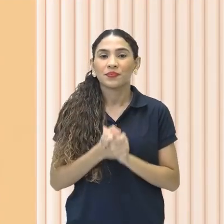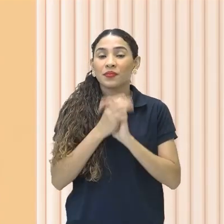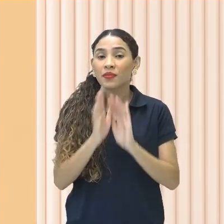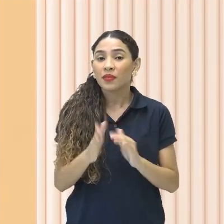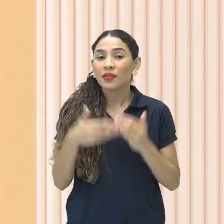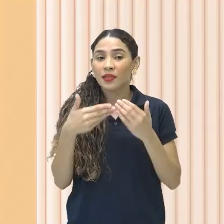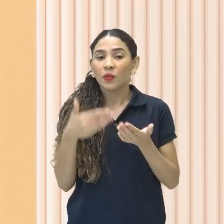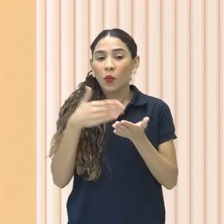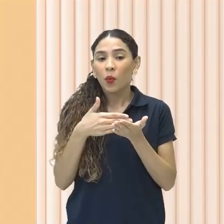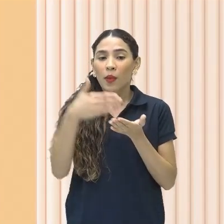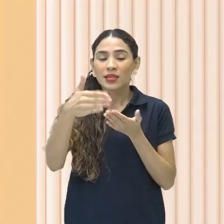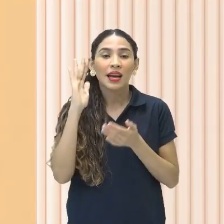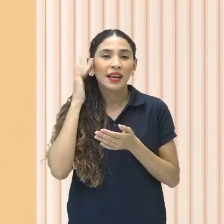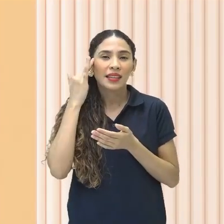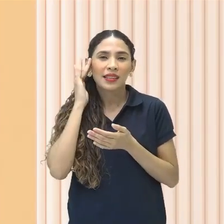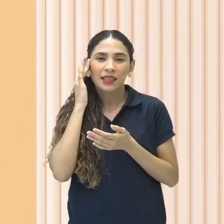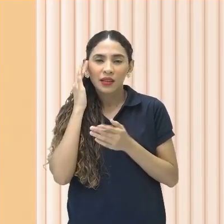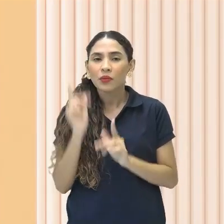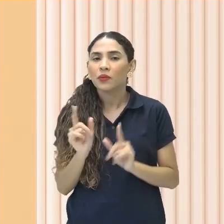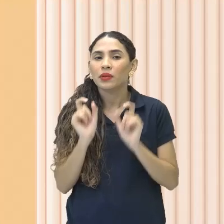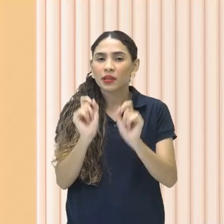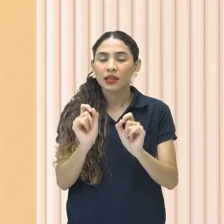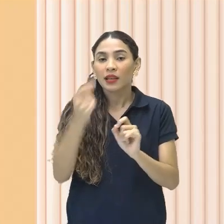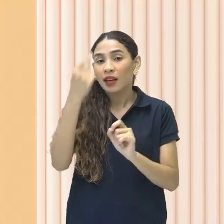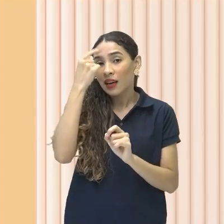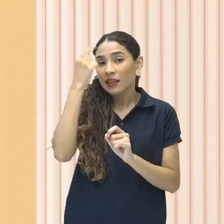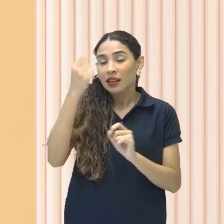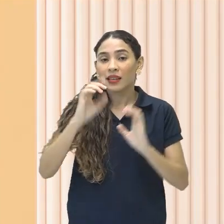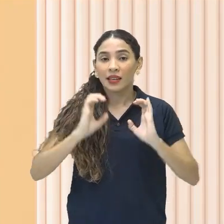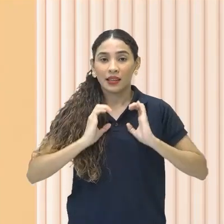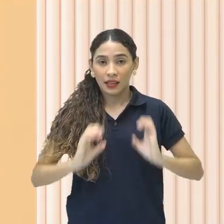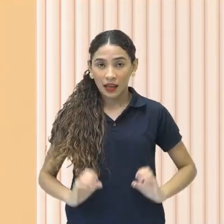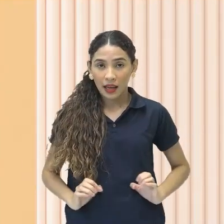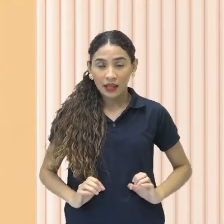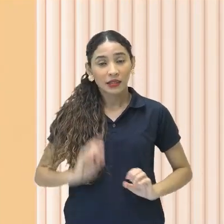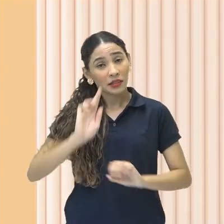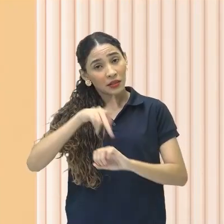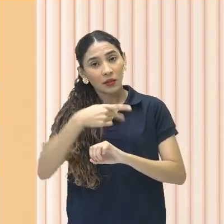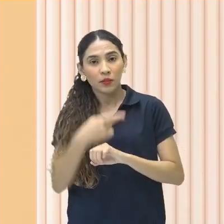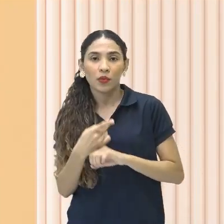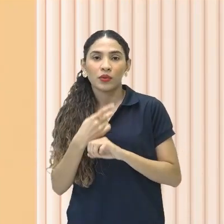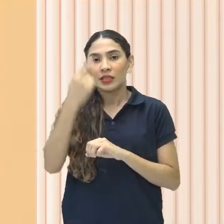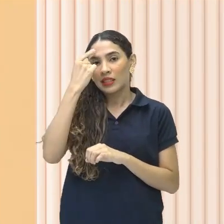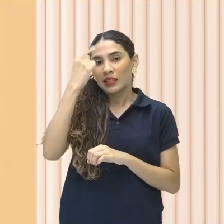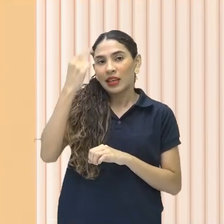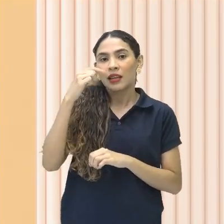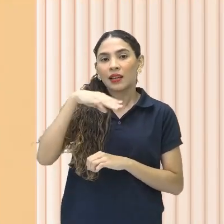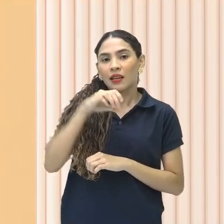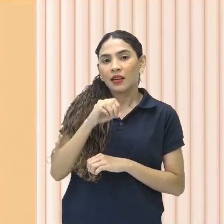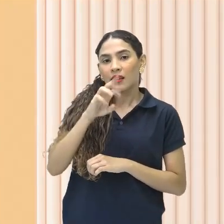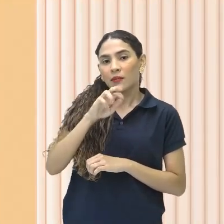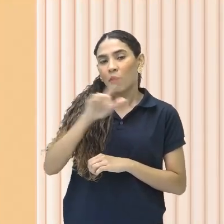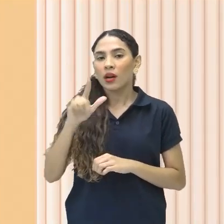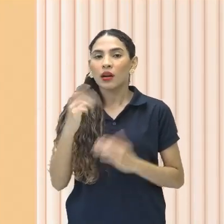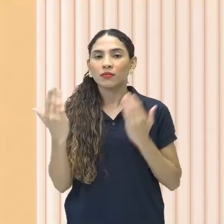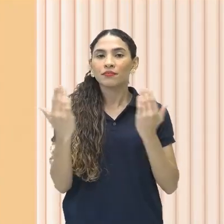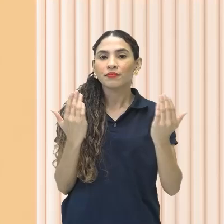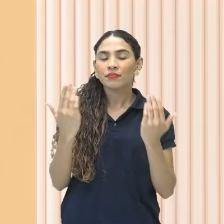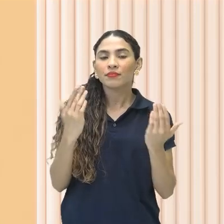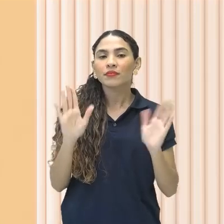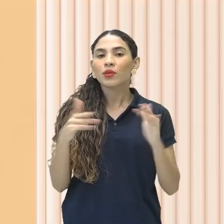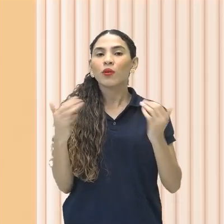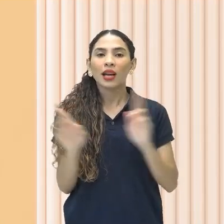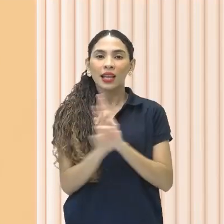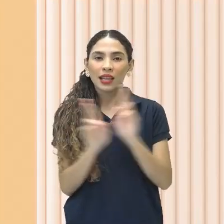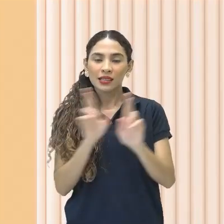Vamos começar entendendo um pouquinho a ideia de ética e depois a ideia de moral e ver qual é a relação